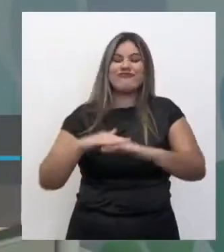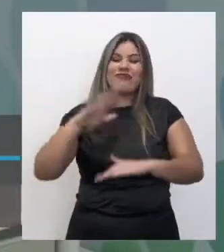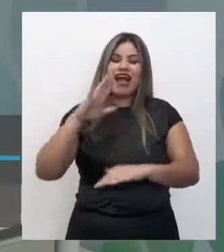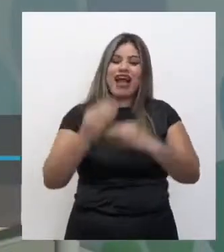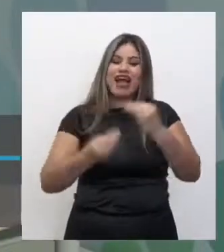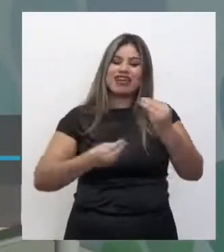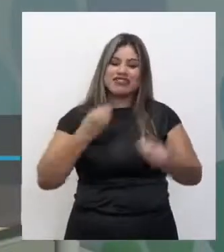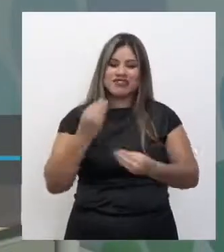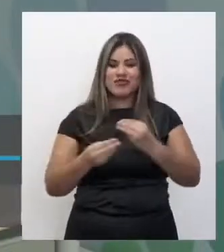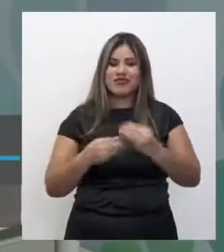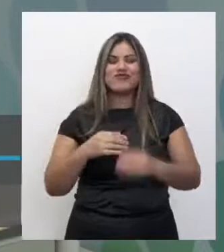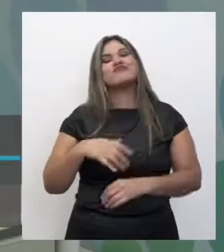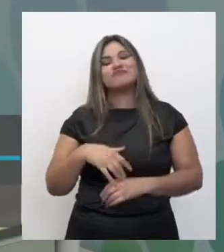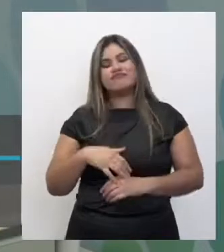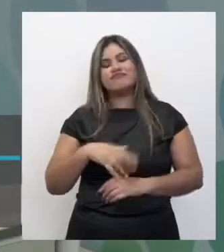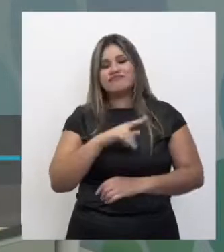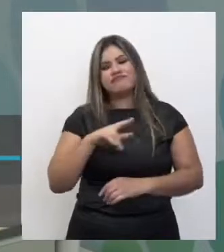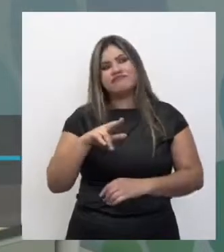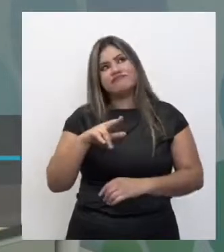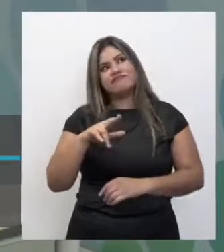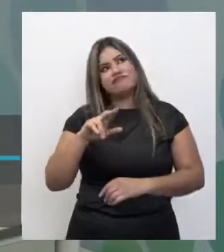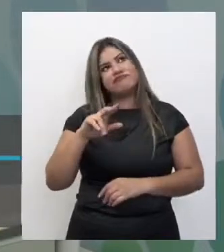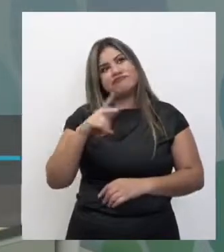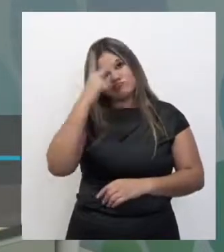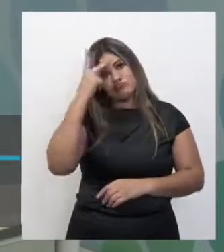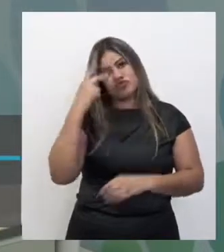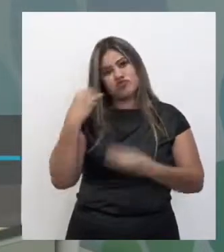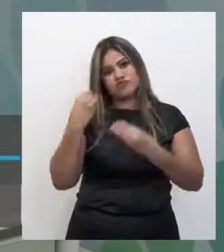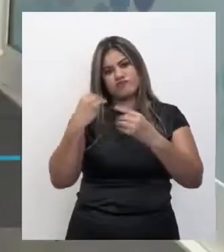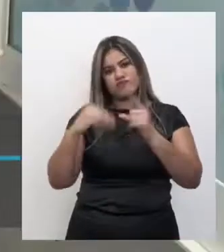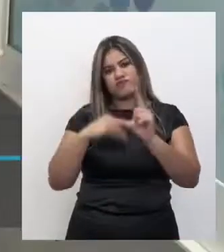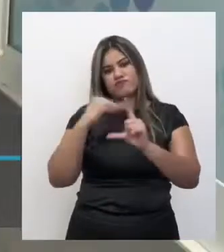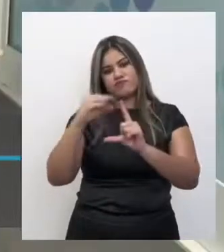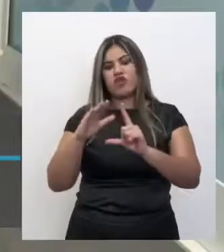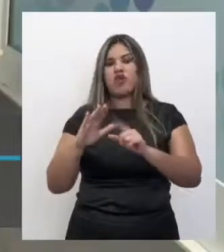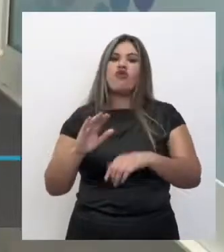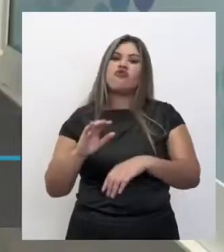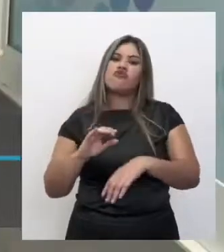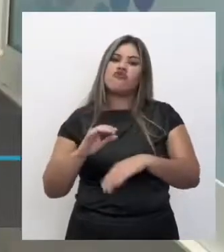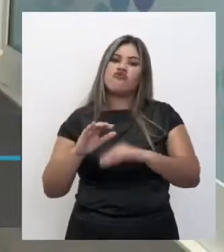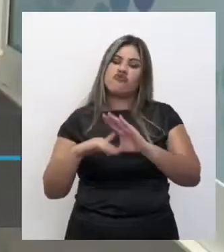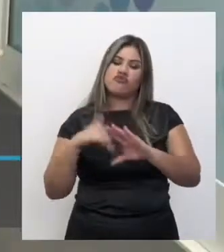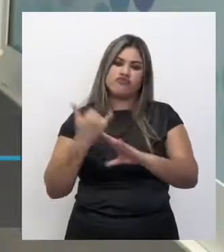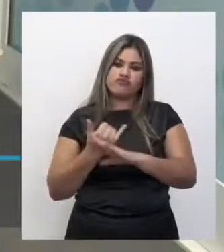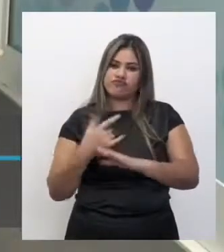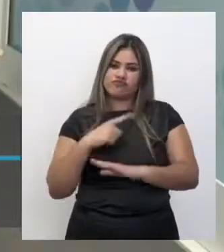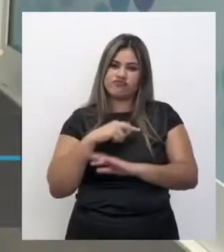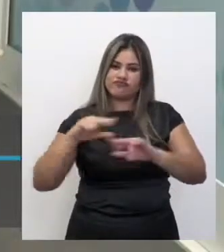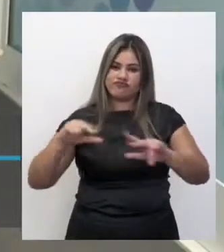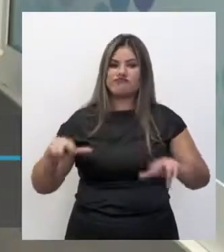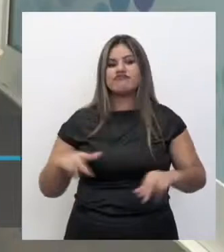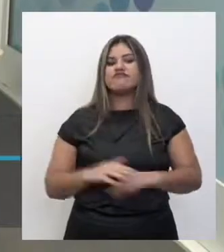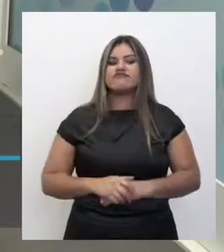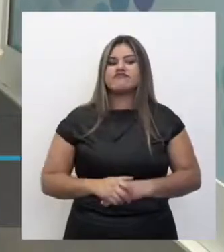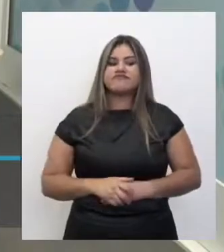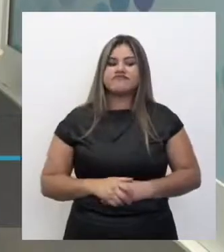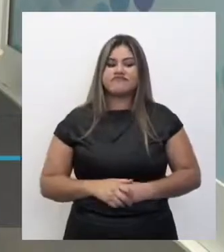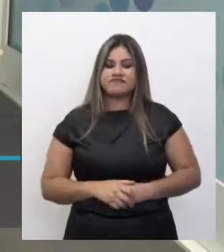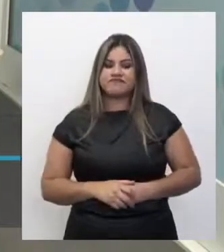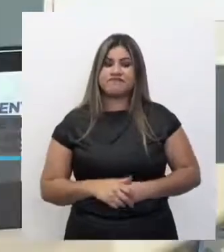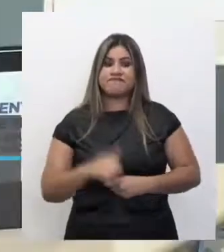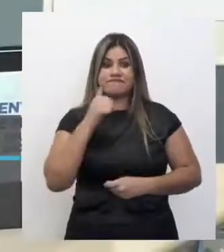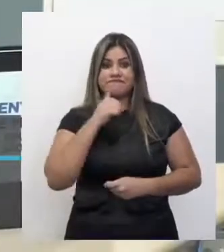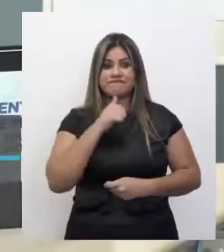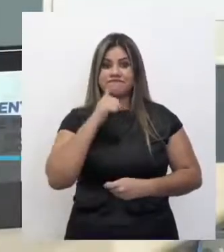os youtubers. Mas antigamente a gente falava vlogueiro também. Ah, verdade, muito bem. E assim, gente, aqui, as meninas várias